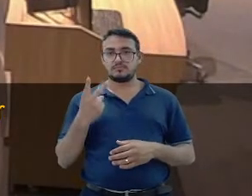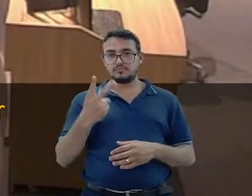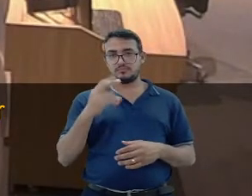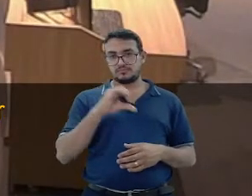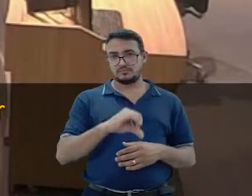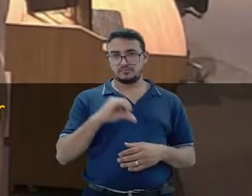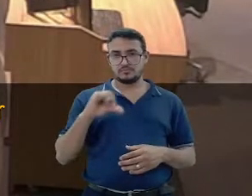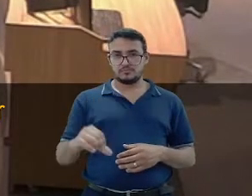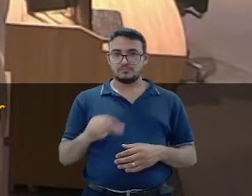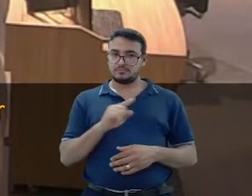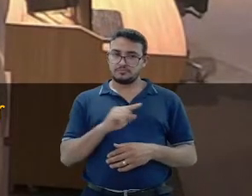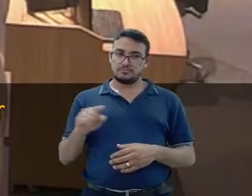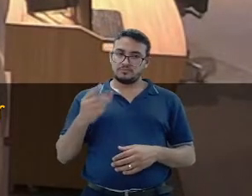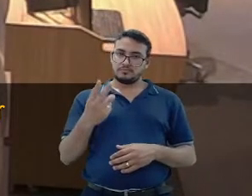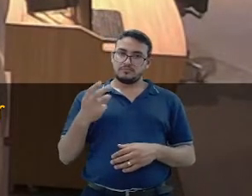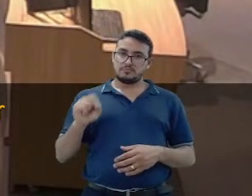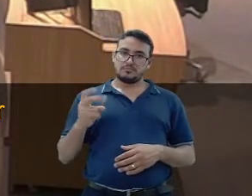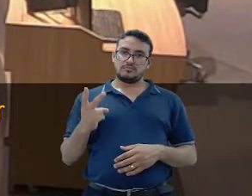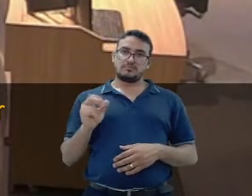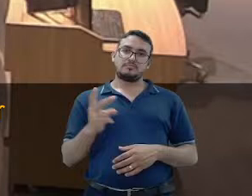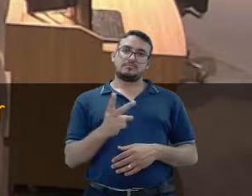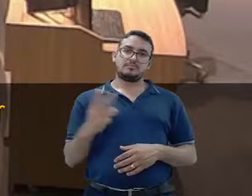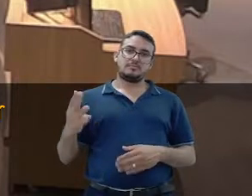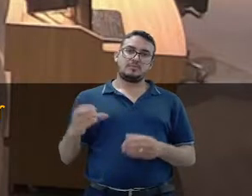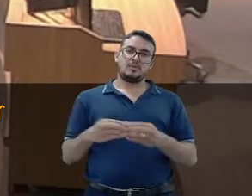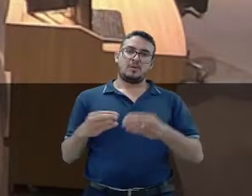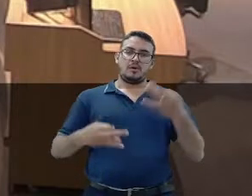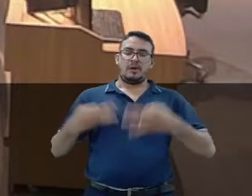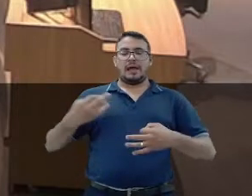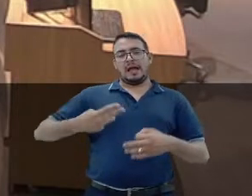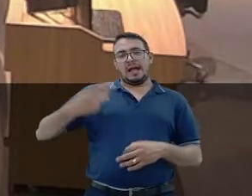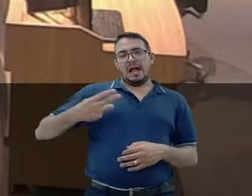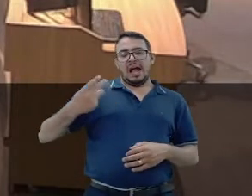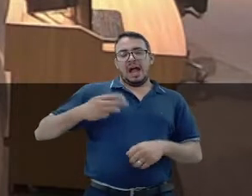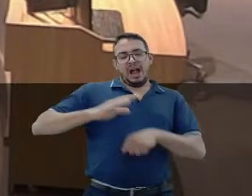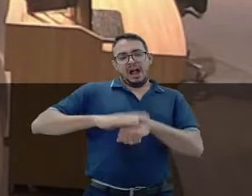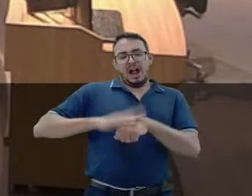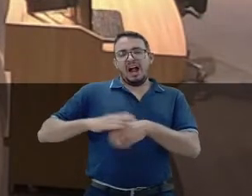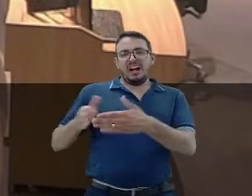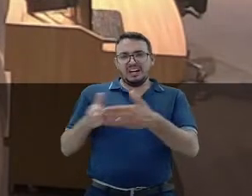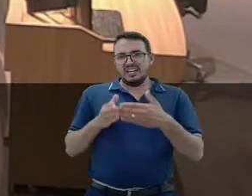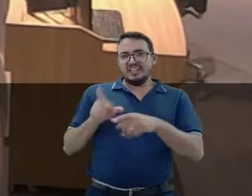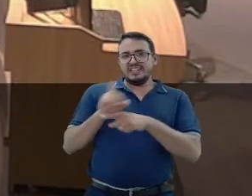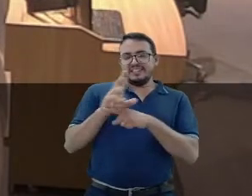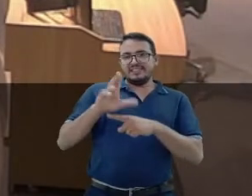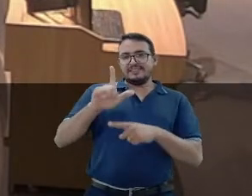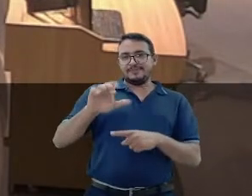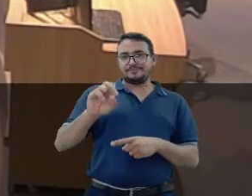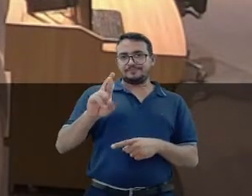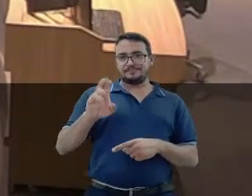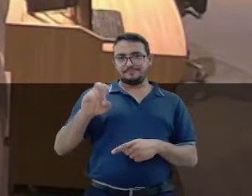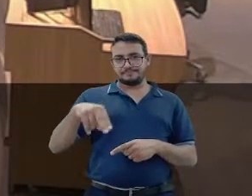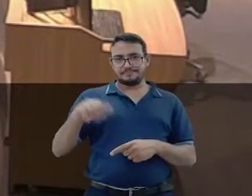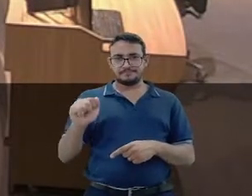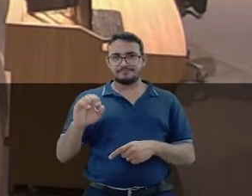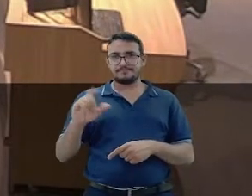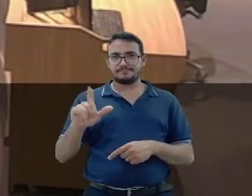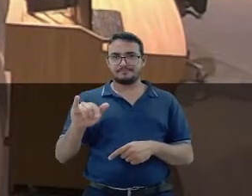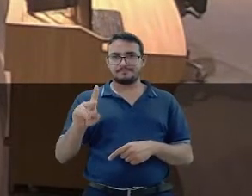24.299, dígito 38/2023, terceira vara, solicitada pela doutora Lorena Bezerra de Melo